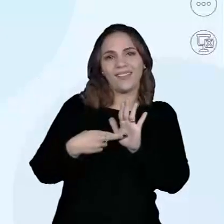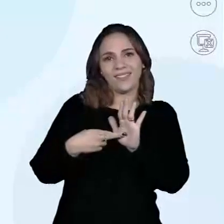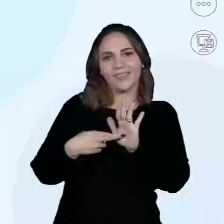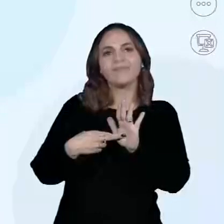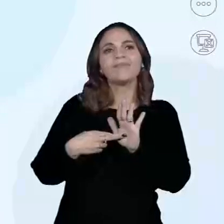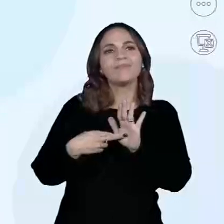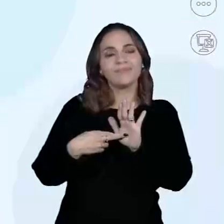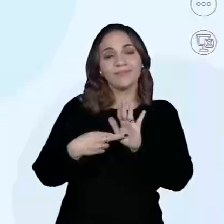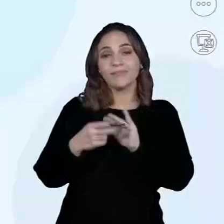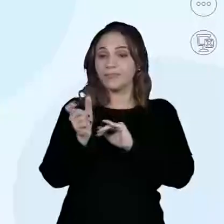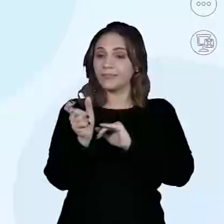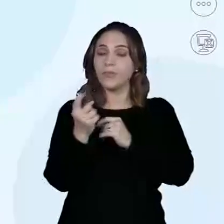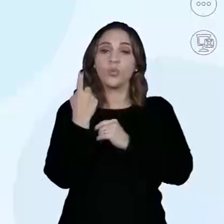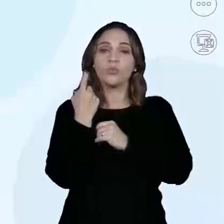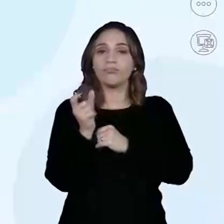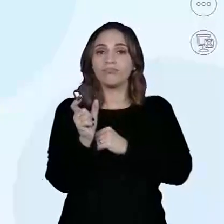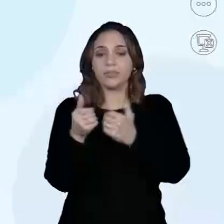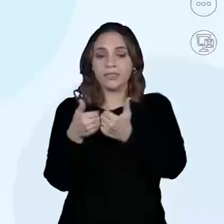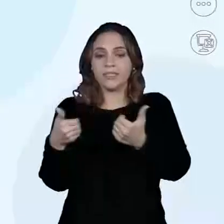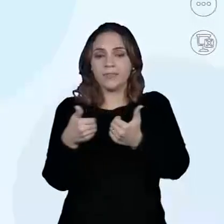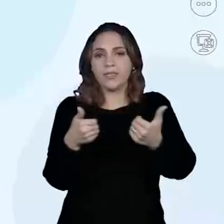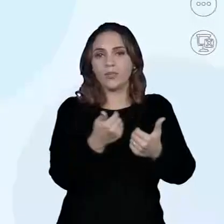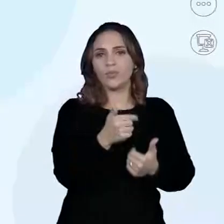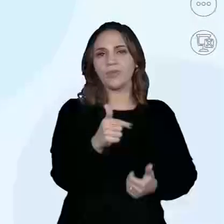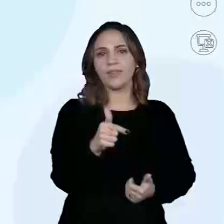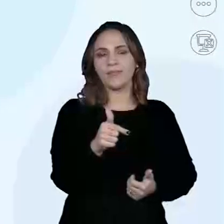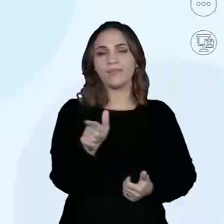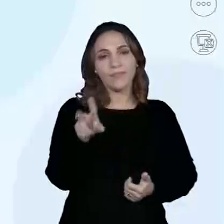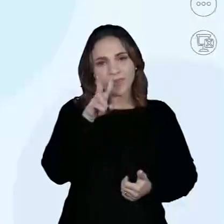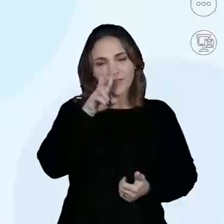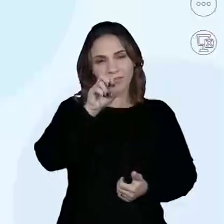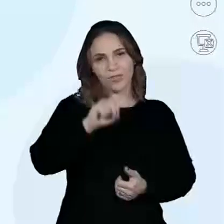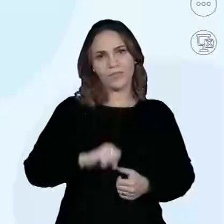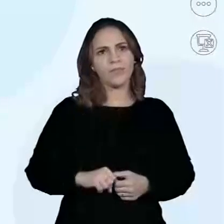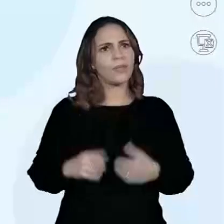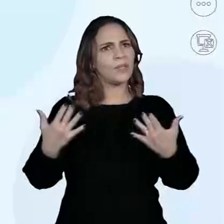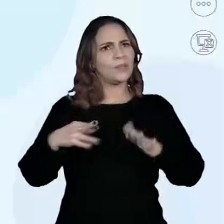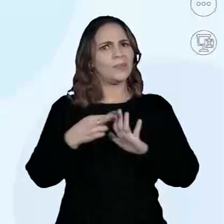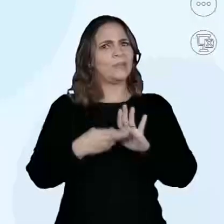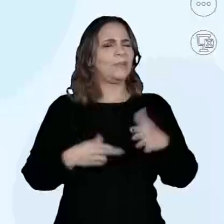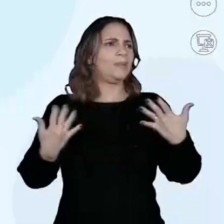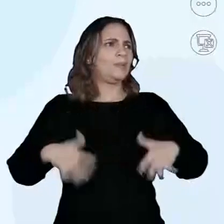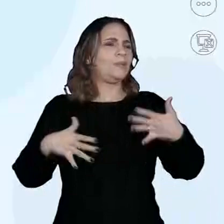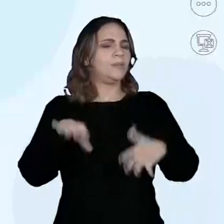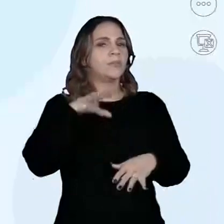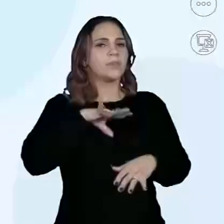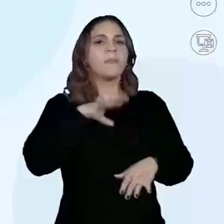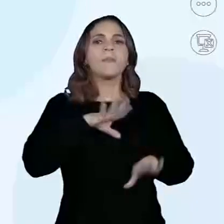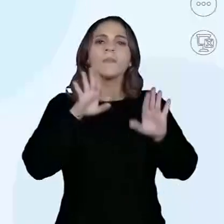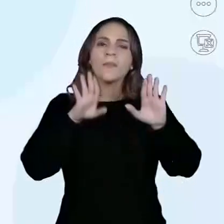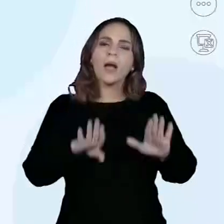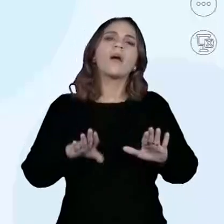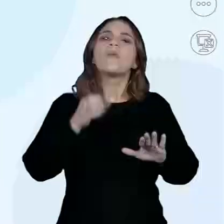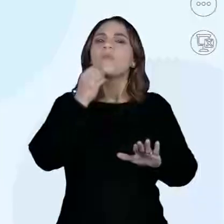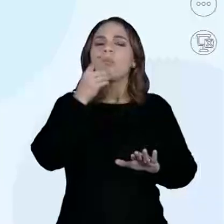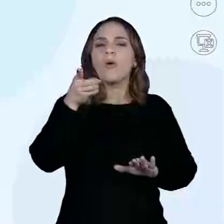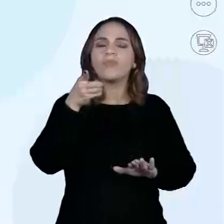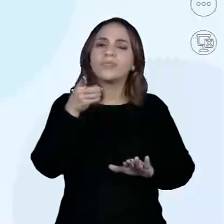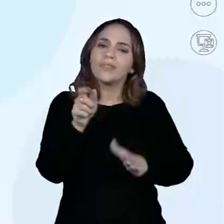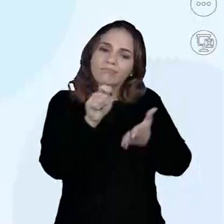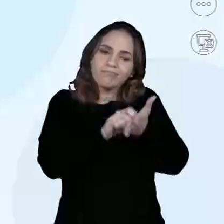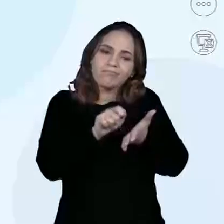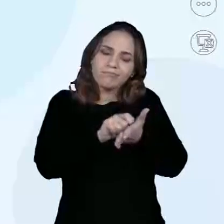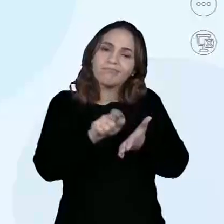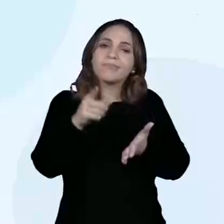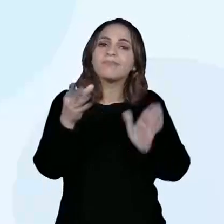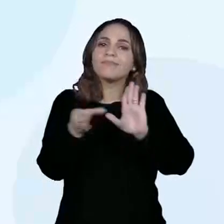sílaba só, mas é forte. Uau, quanta regrinha, né? Eu sugiro que vocês façam uma colinha, deixem